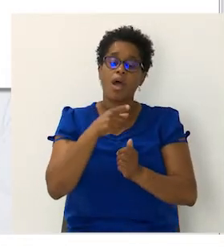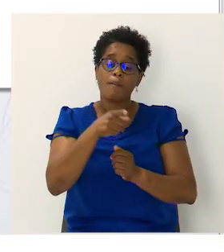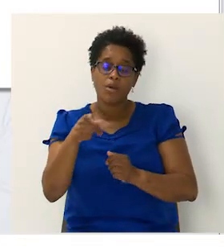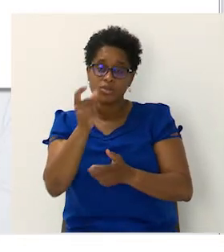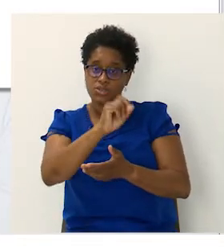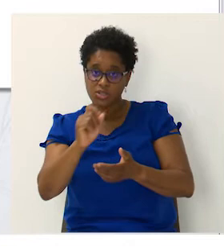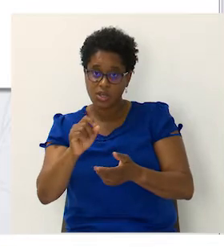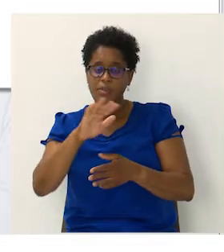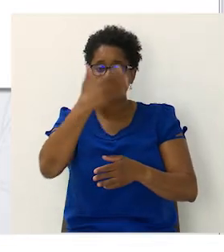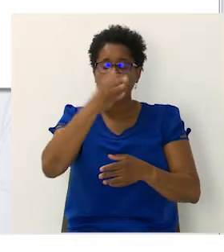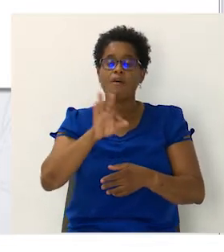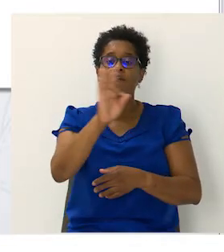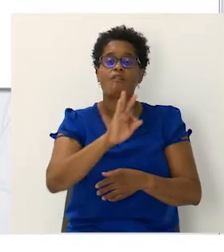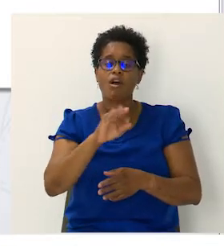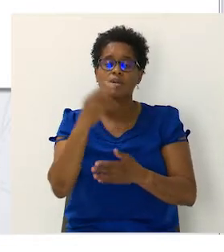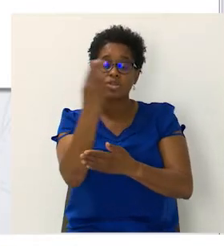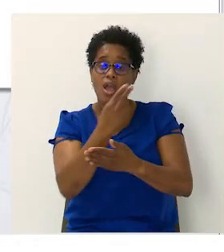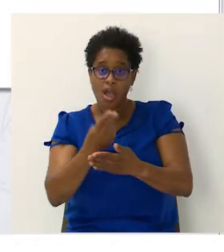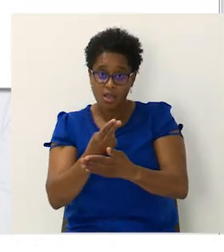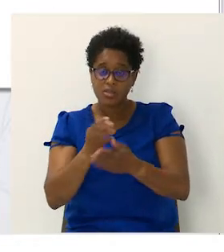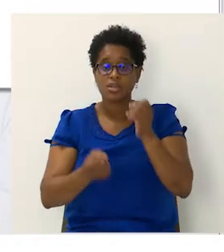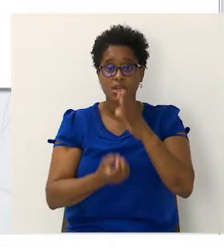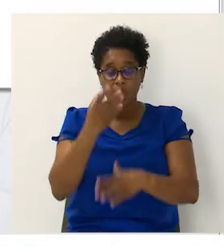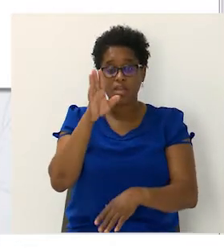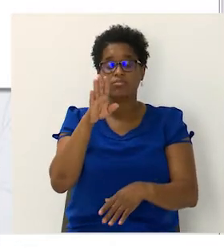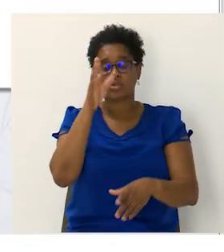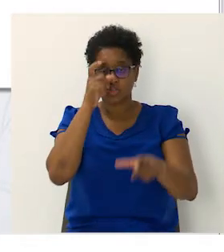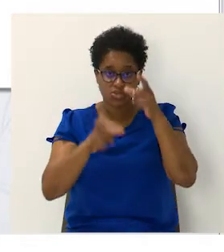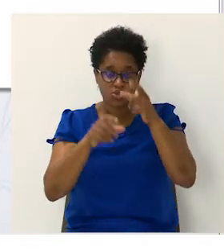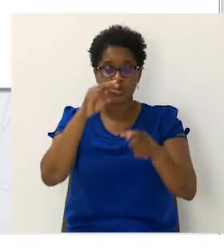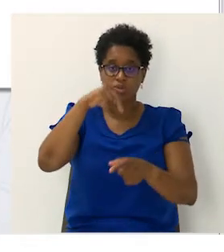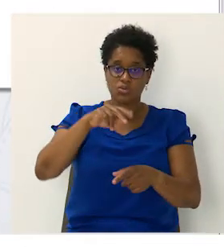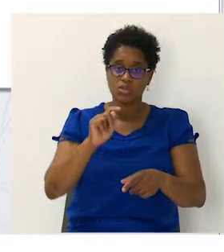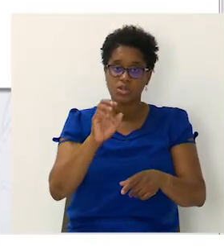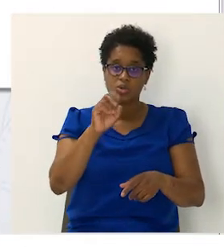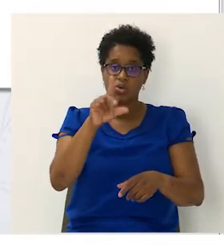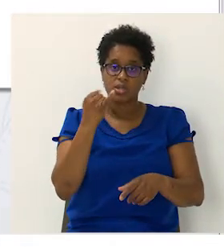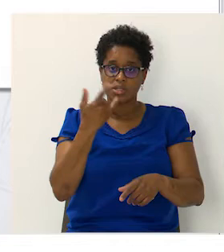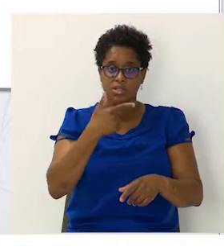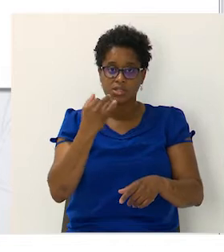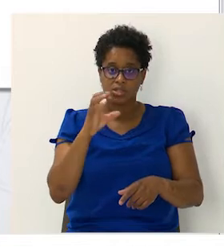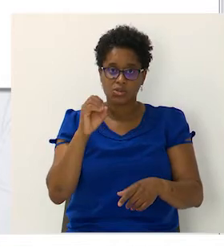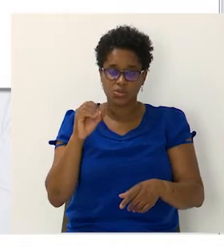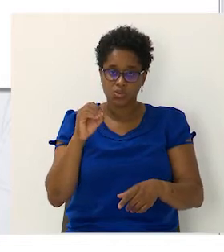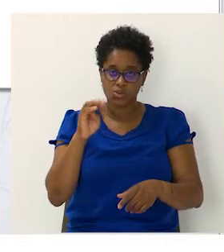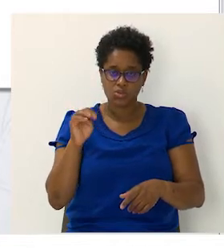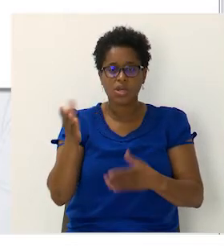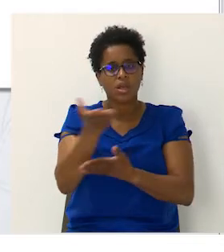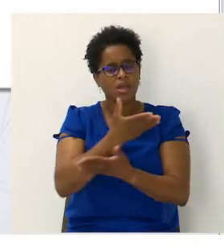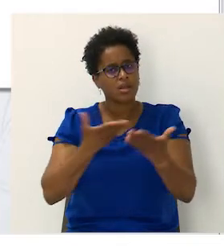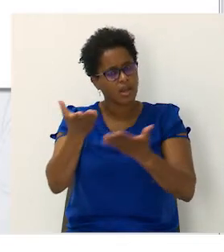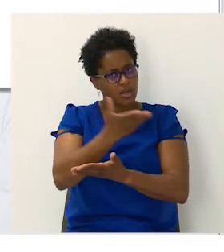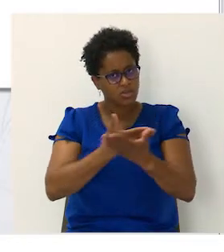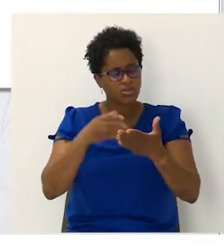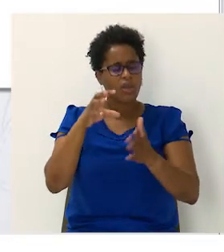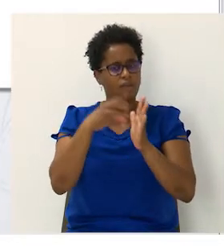principais formas de artes criadas pelos seres humanos no Neolítico. Relaciona a figura da mulher com